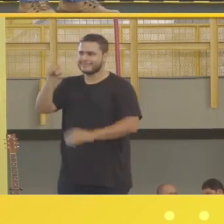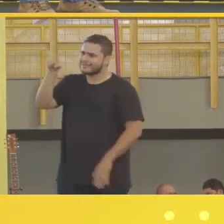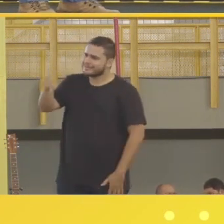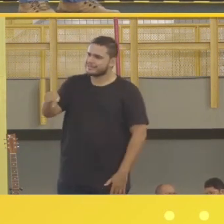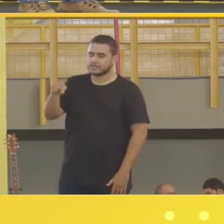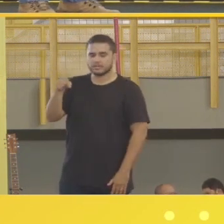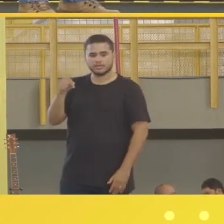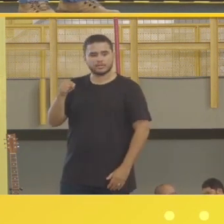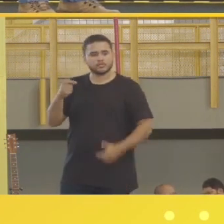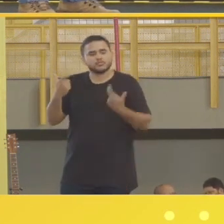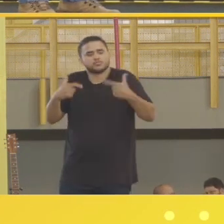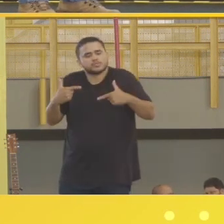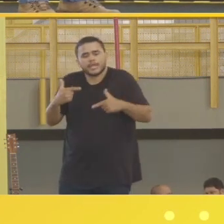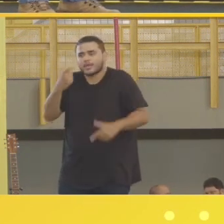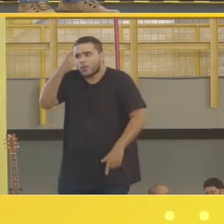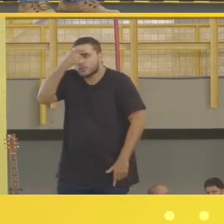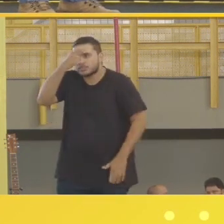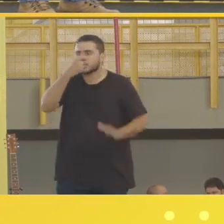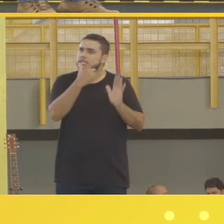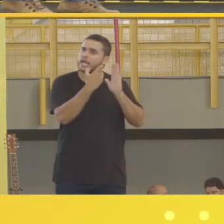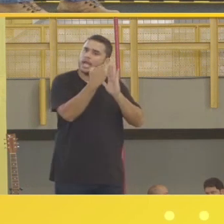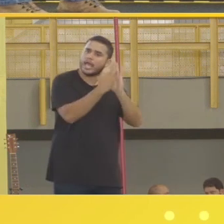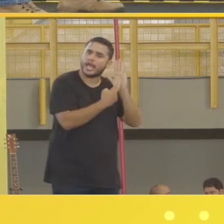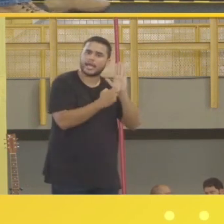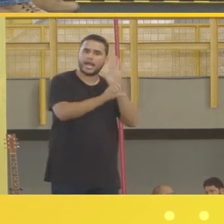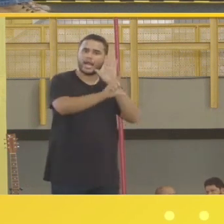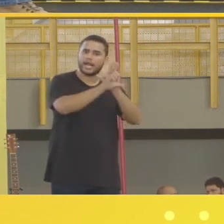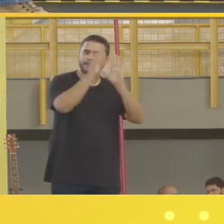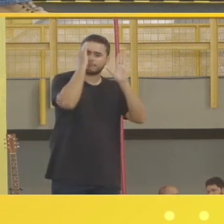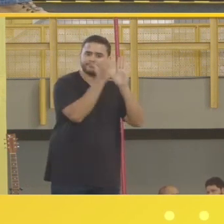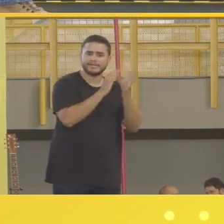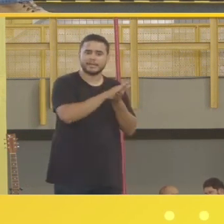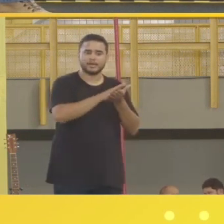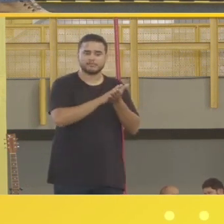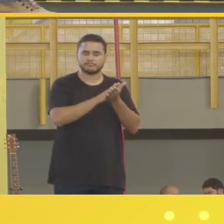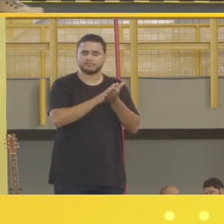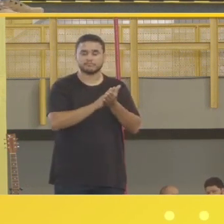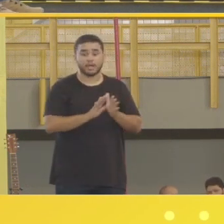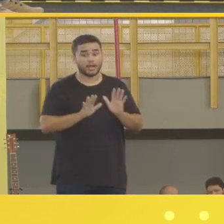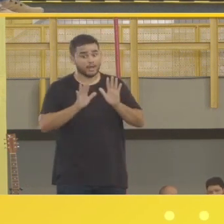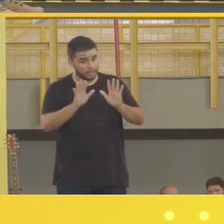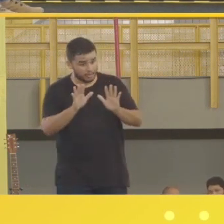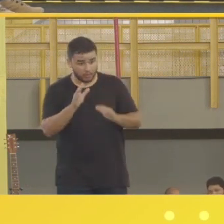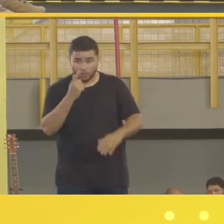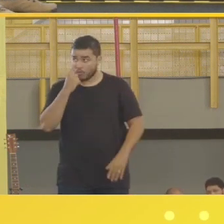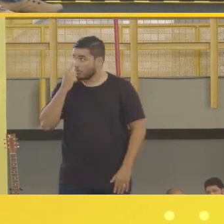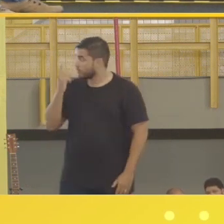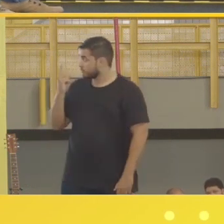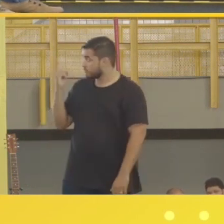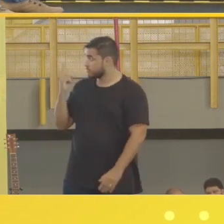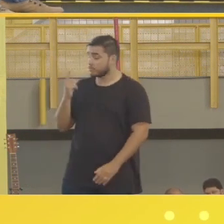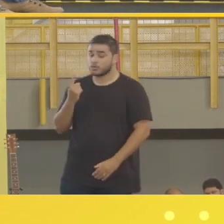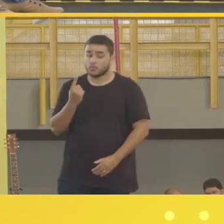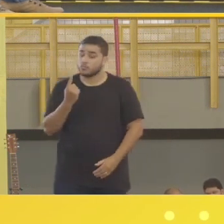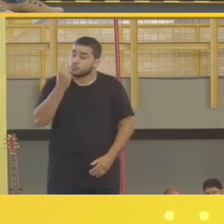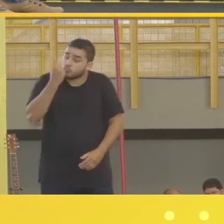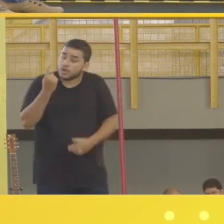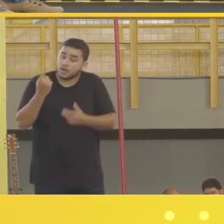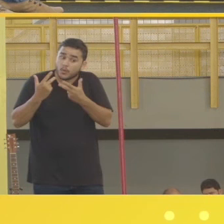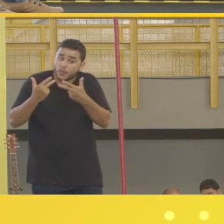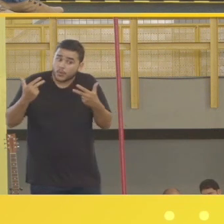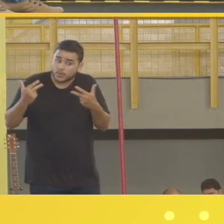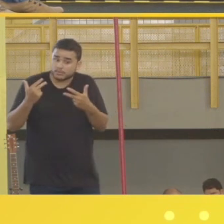caráter racional, disciplinador e ordenador. Um traço formador da vida pública brasileira